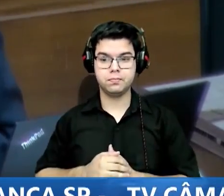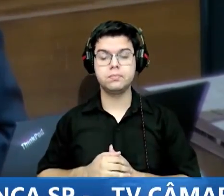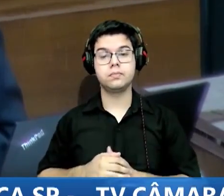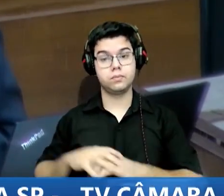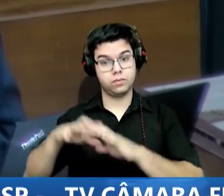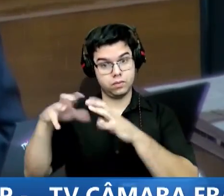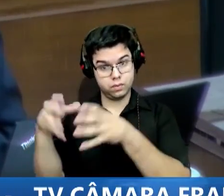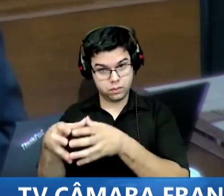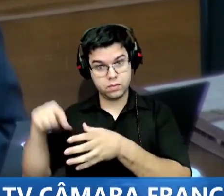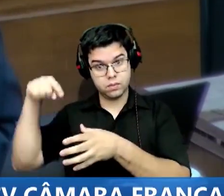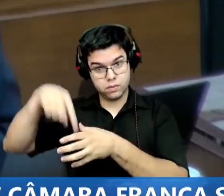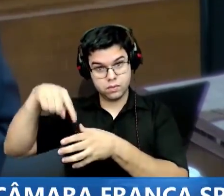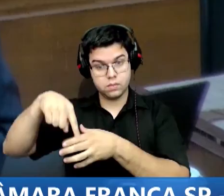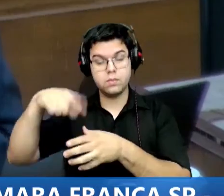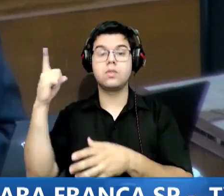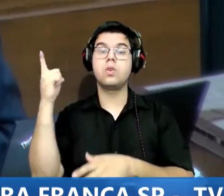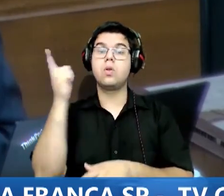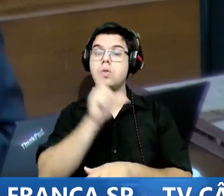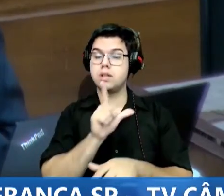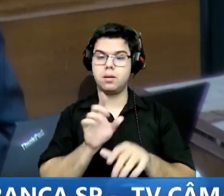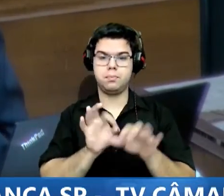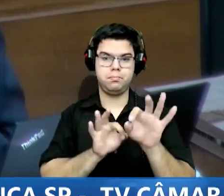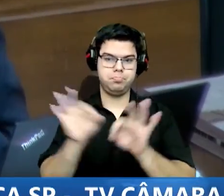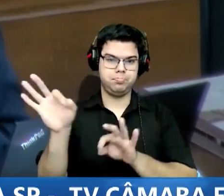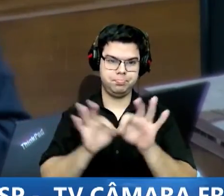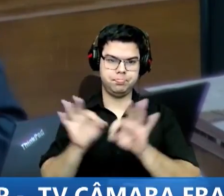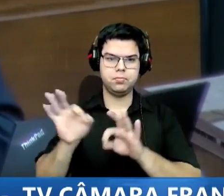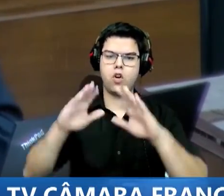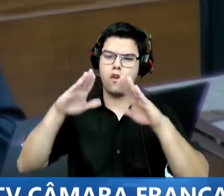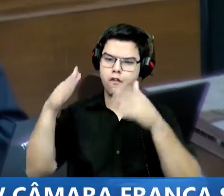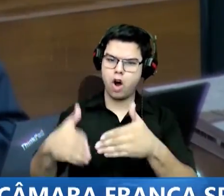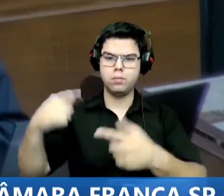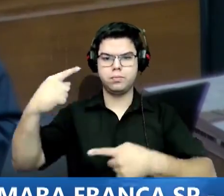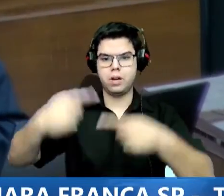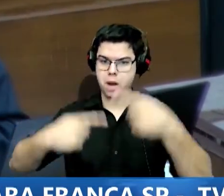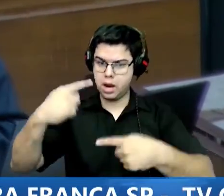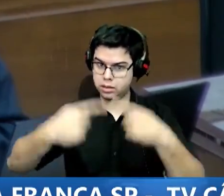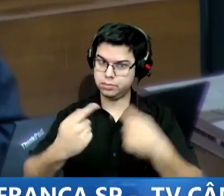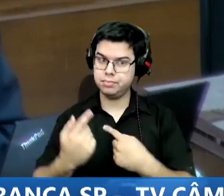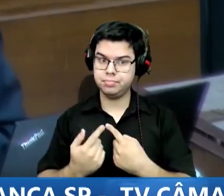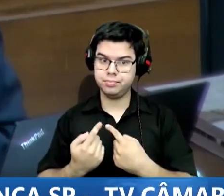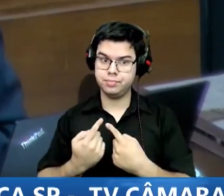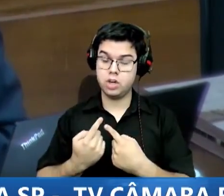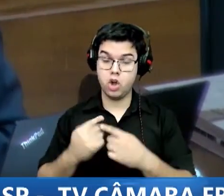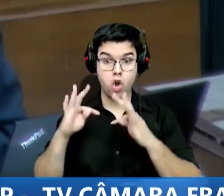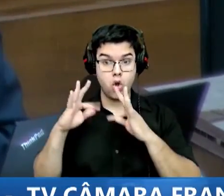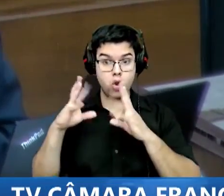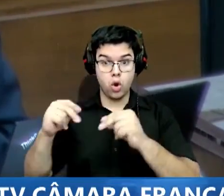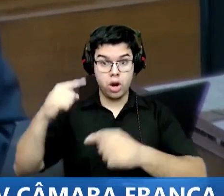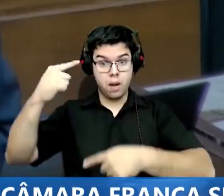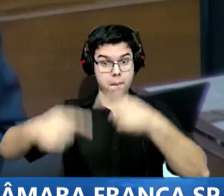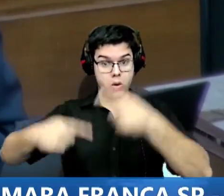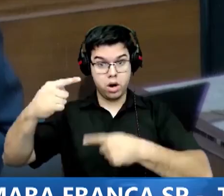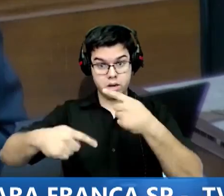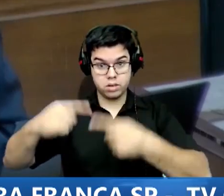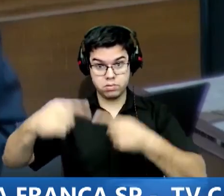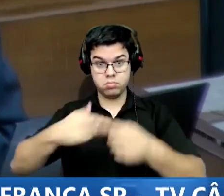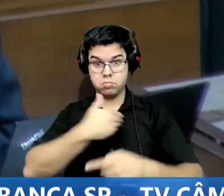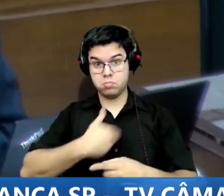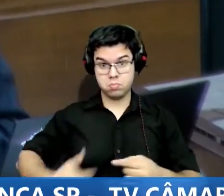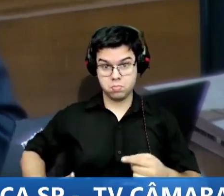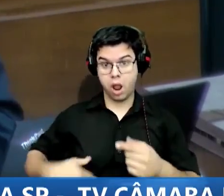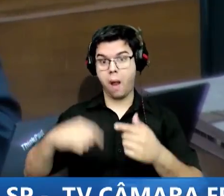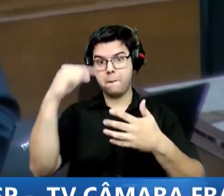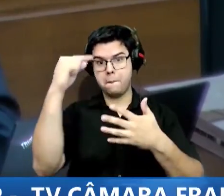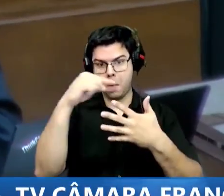Adolescente, a gente fazer um fórum de debate e todas as políticas públicas que foram elencadas aqui, a gente